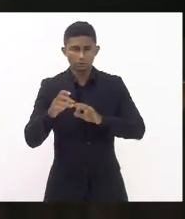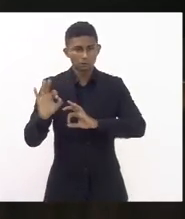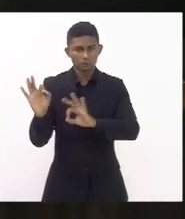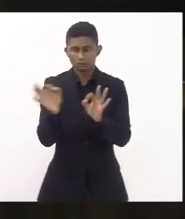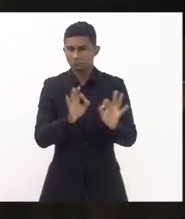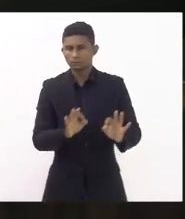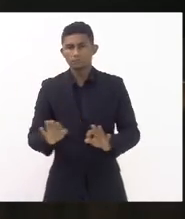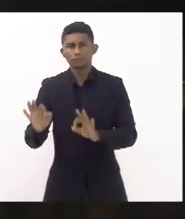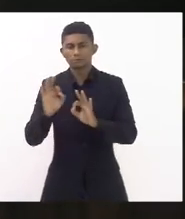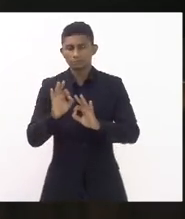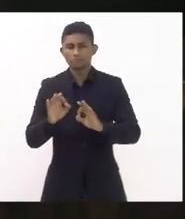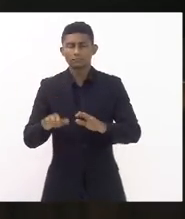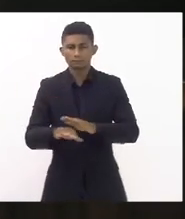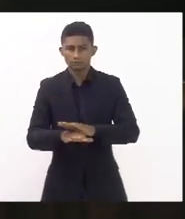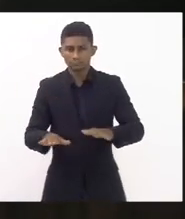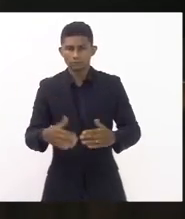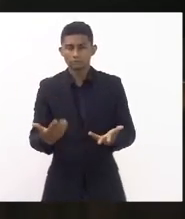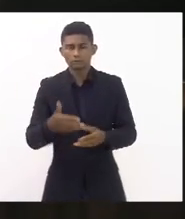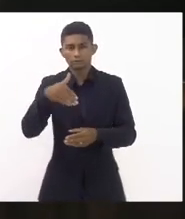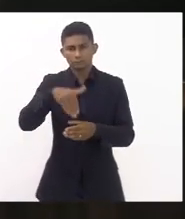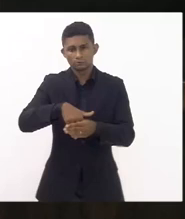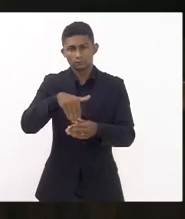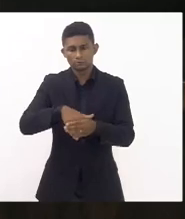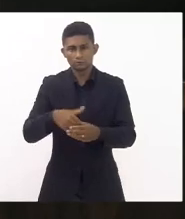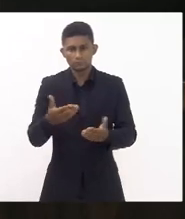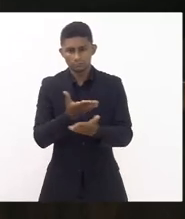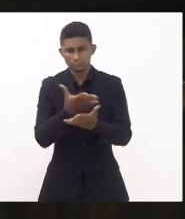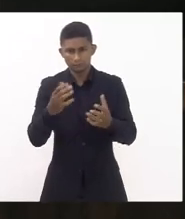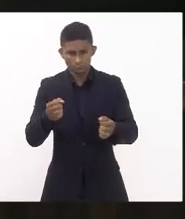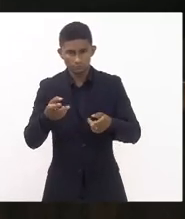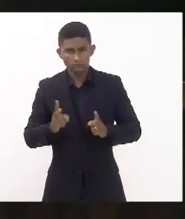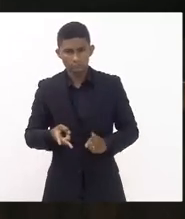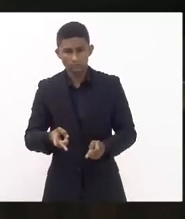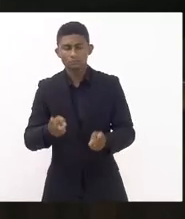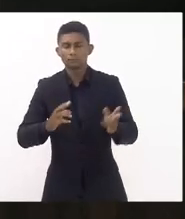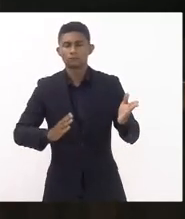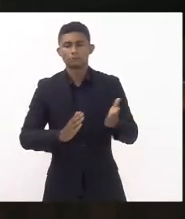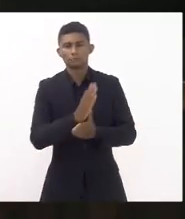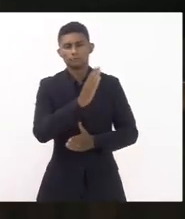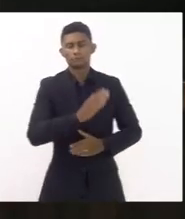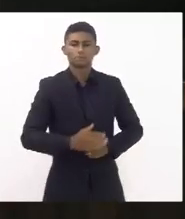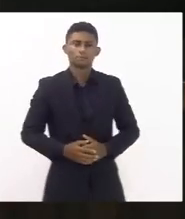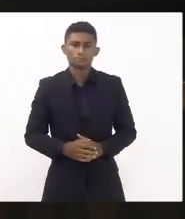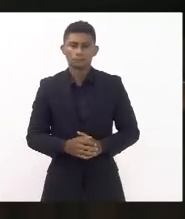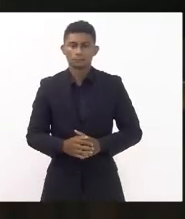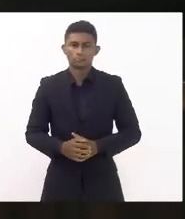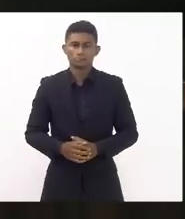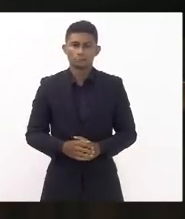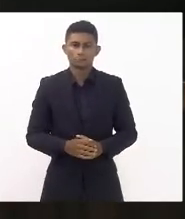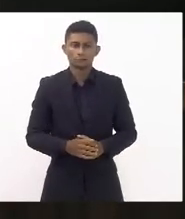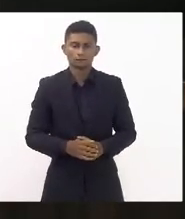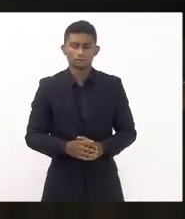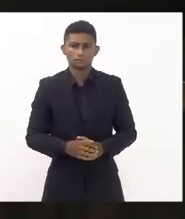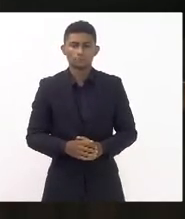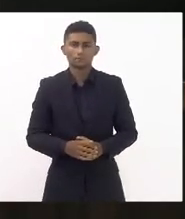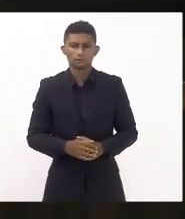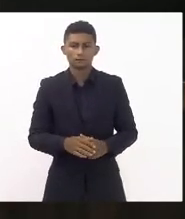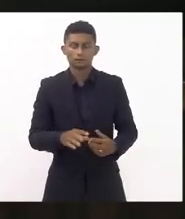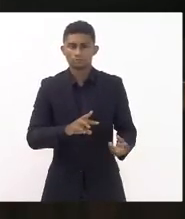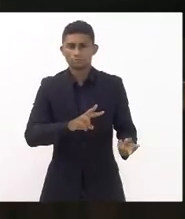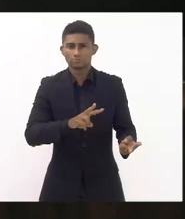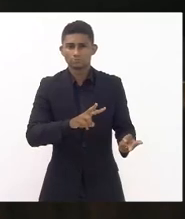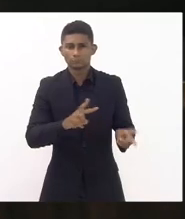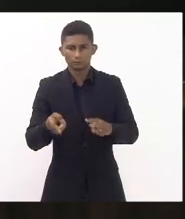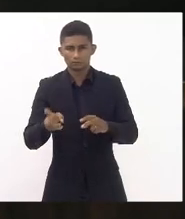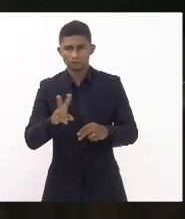queira discutir, encerrada a discussão e votação. Senhores que aprovam, permaneçam como estão, aprovado. Vai a promulgação. Gostaria